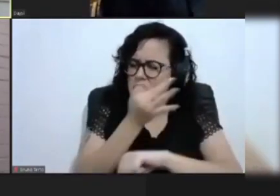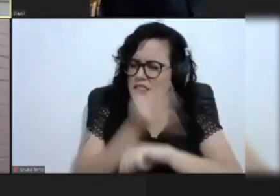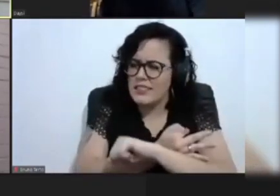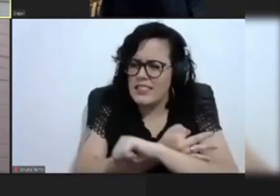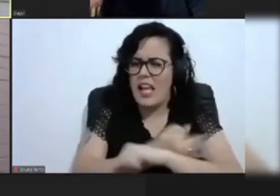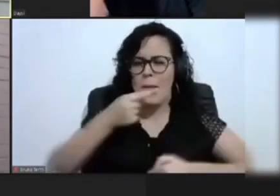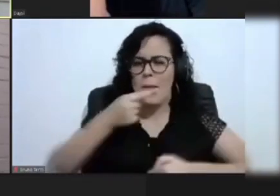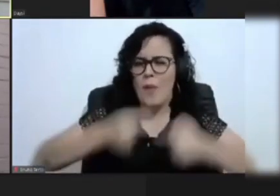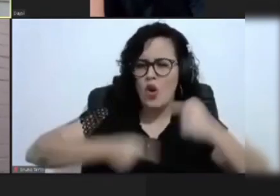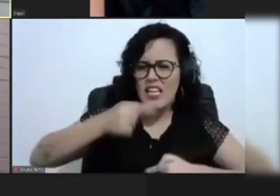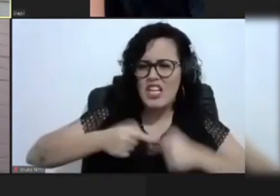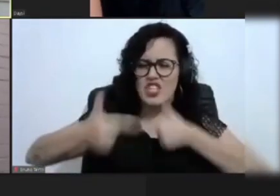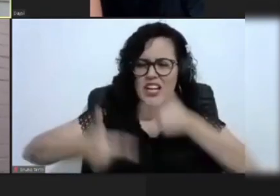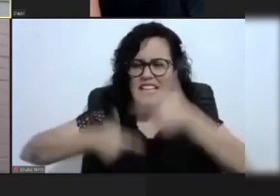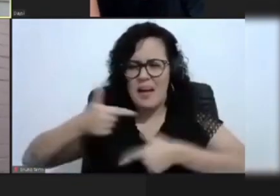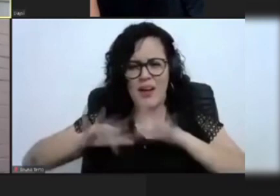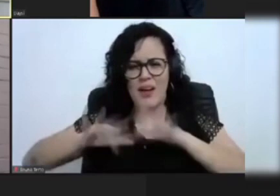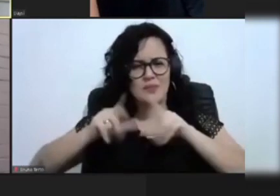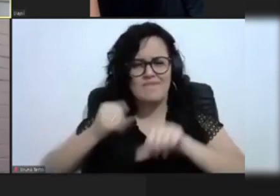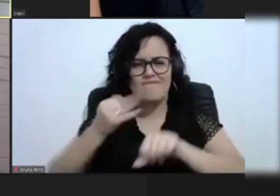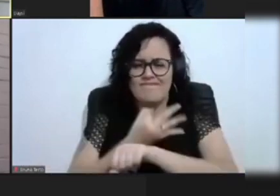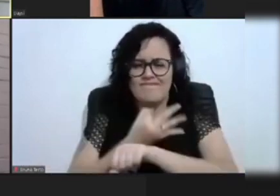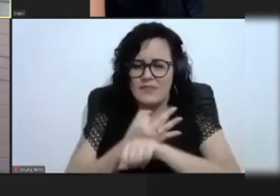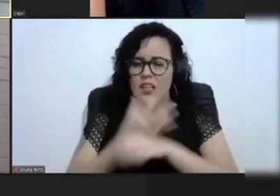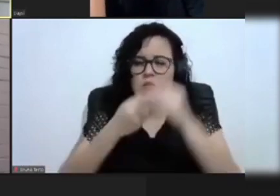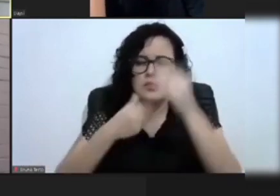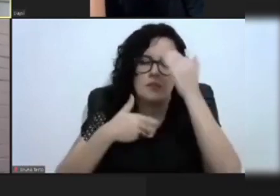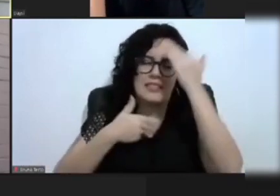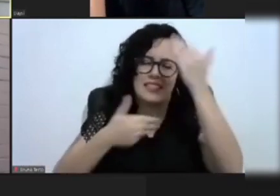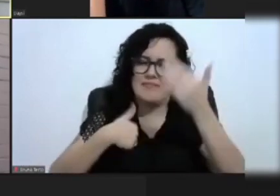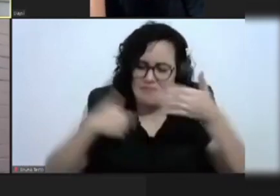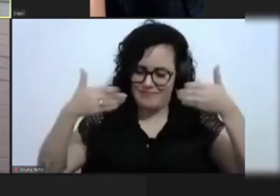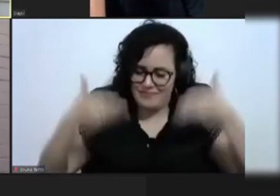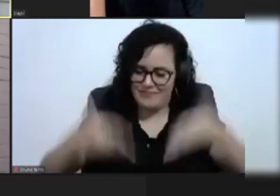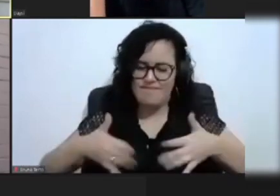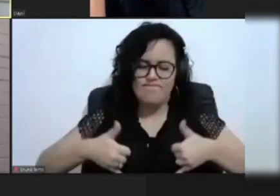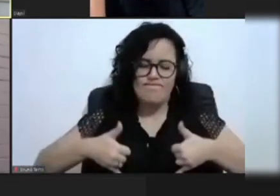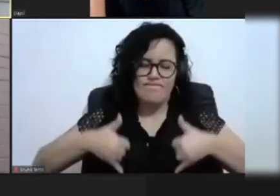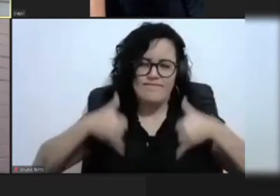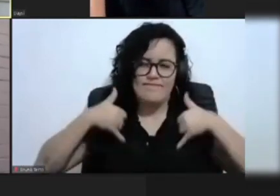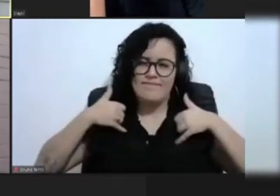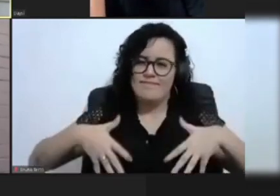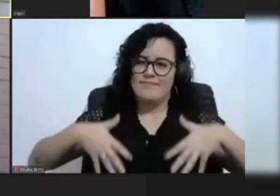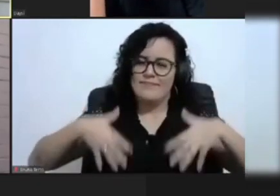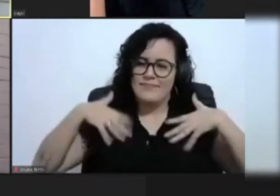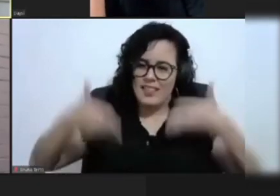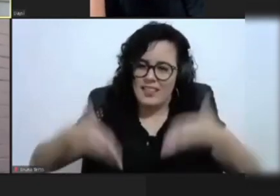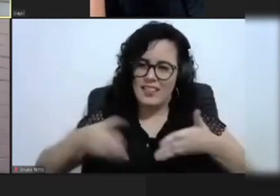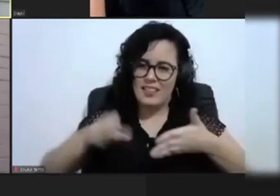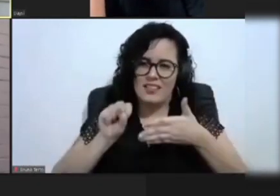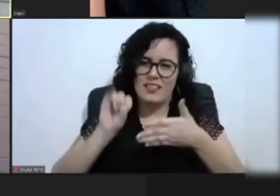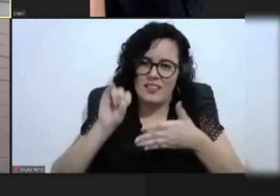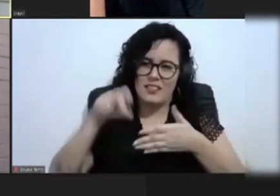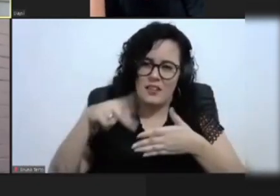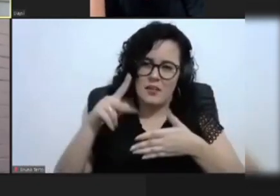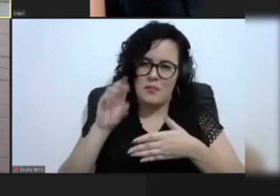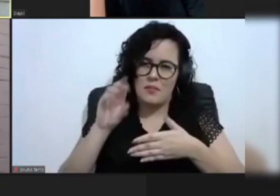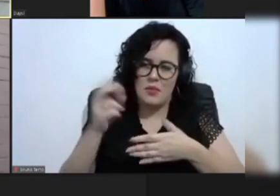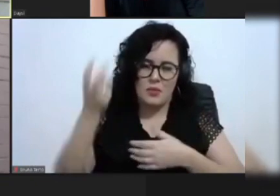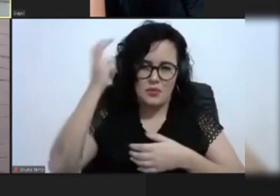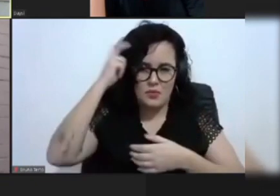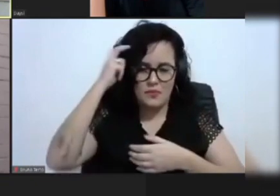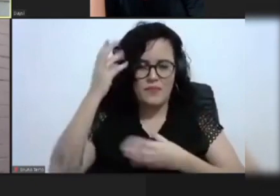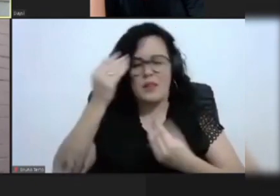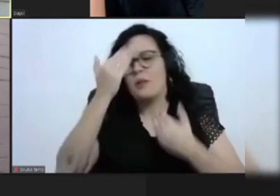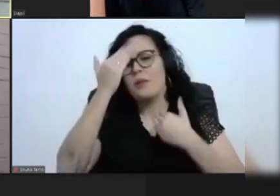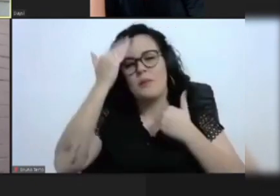politicamente. Então, é um presente estar aqui com vocês, estar aqui no Simpro Cultura. Queria agradecer muito o